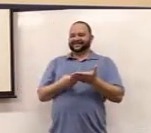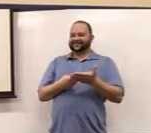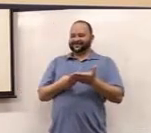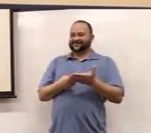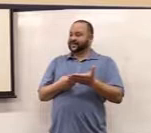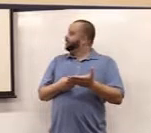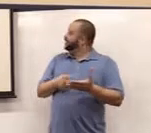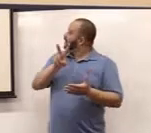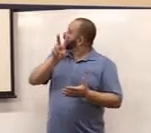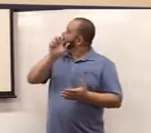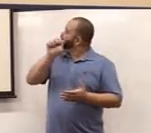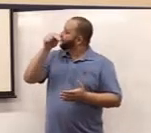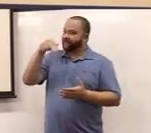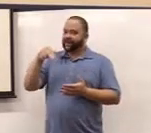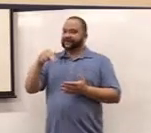Beethoven?